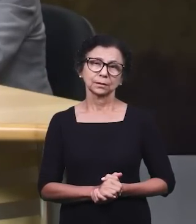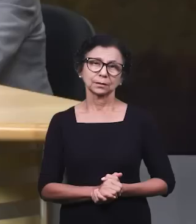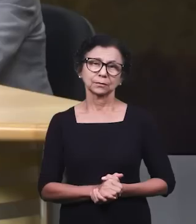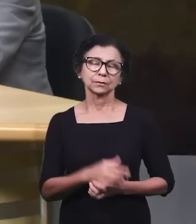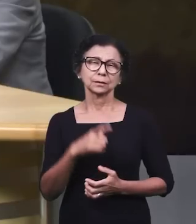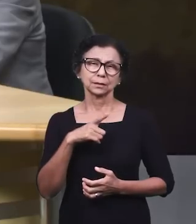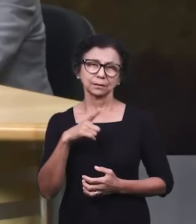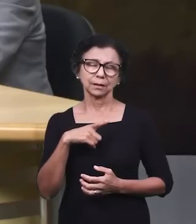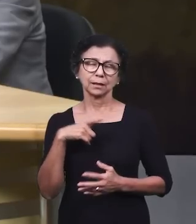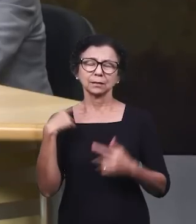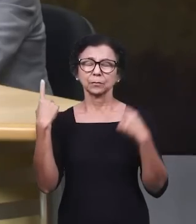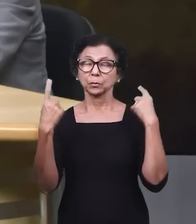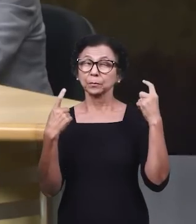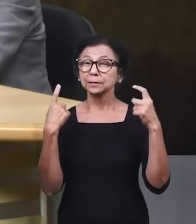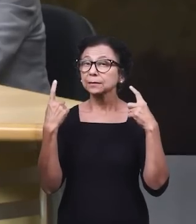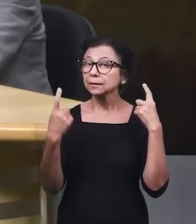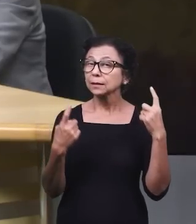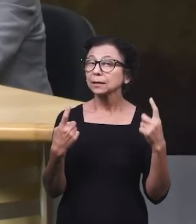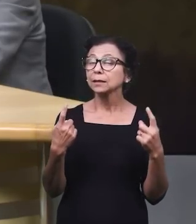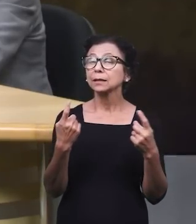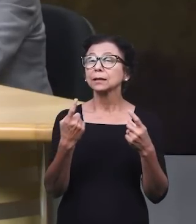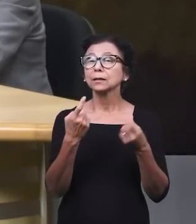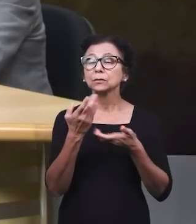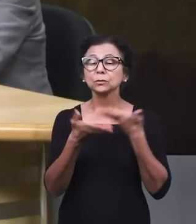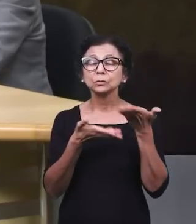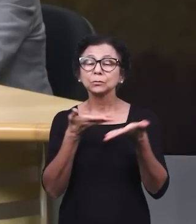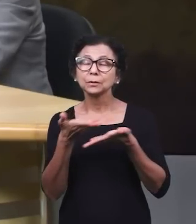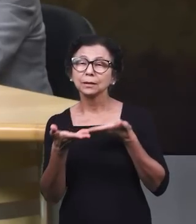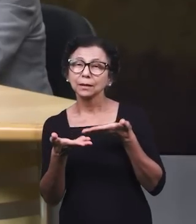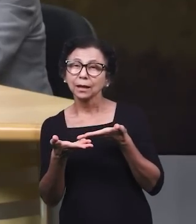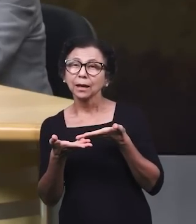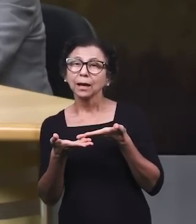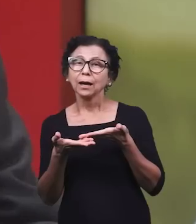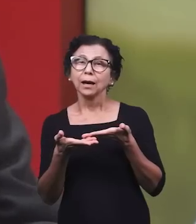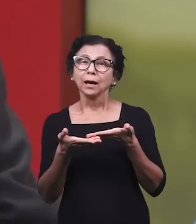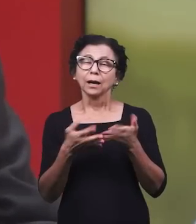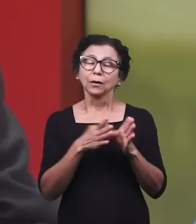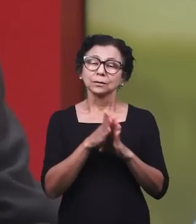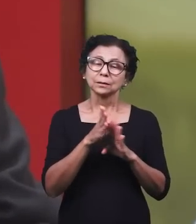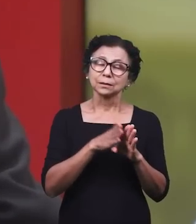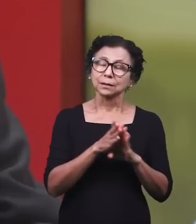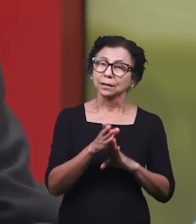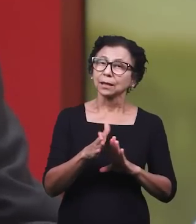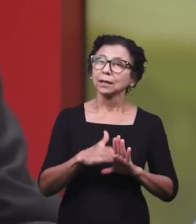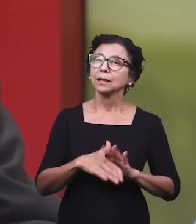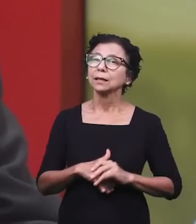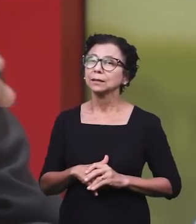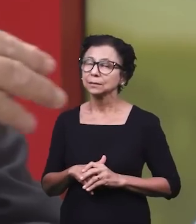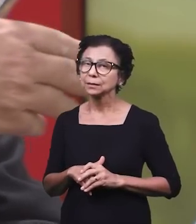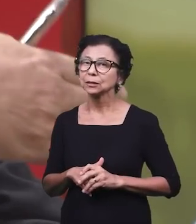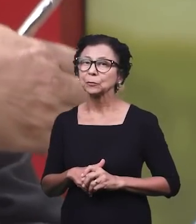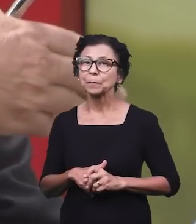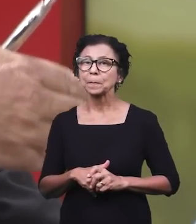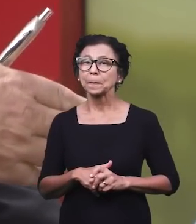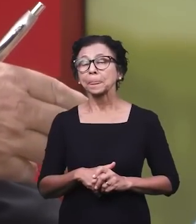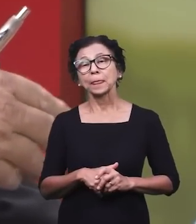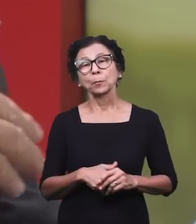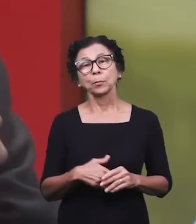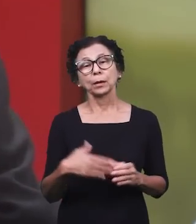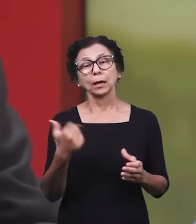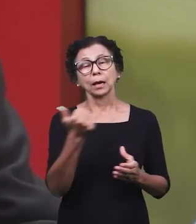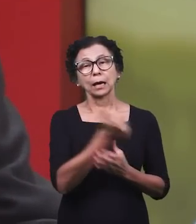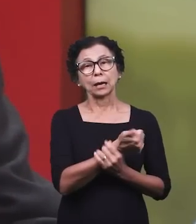sua preocupação do melhor, de transmitir aquilo que você recebeu, que a preocupação dele é